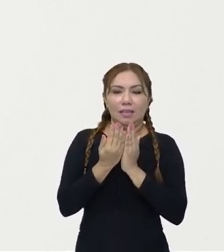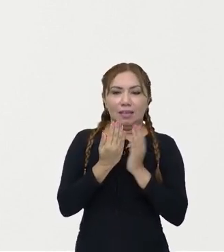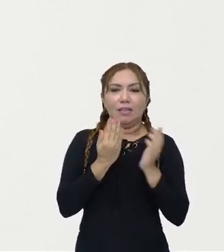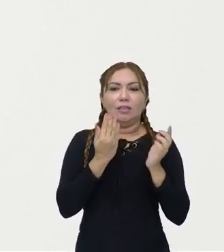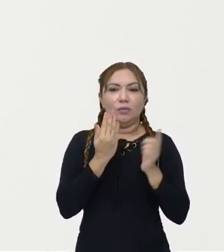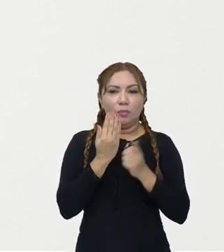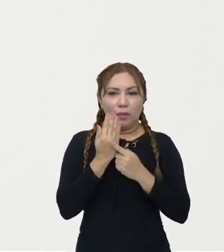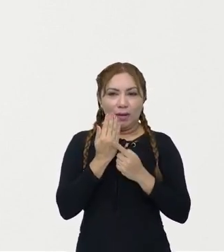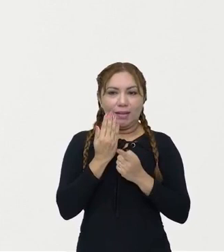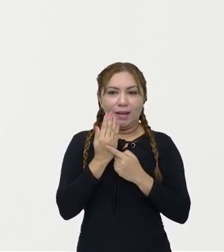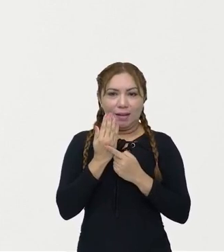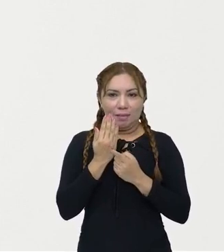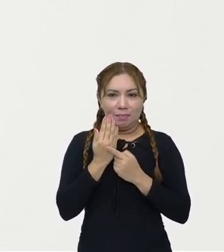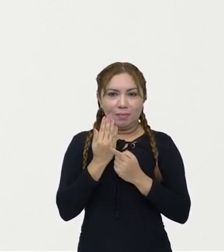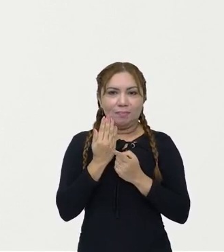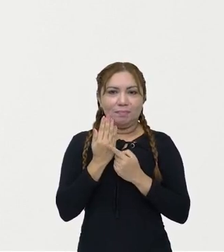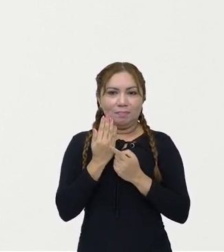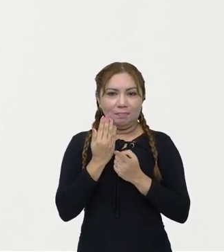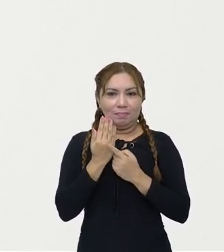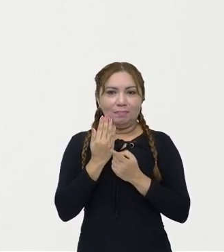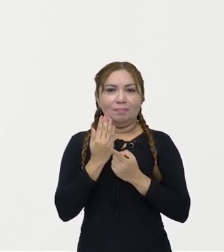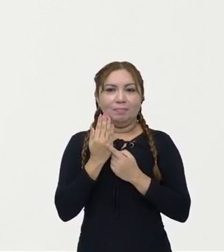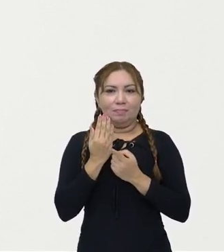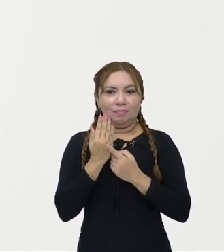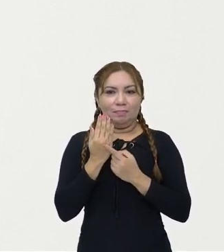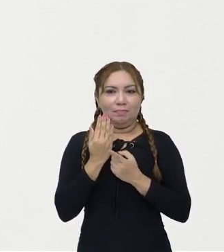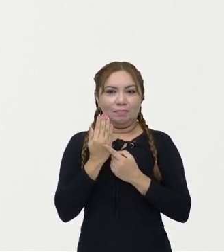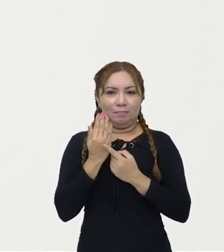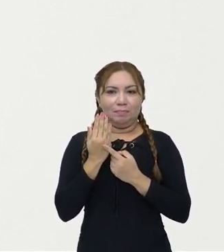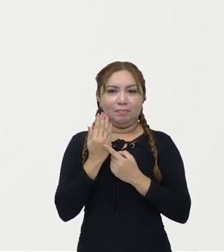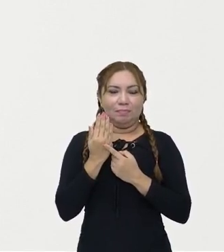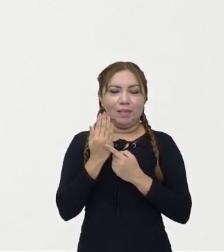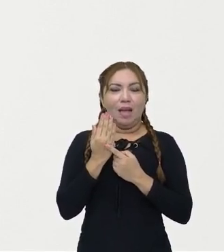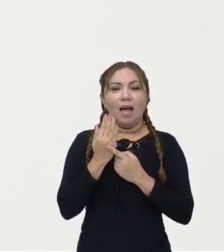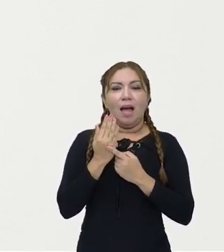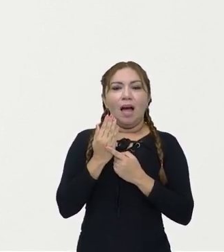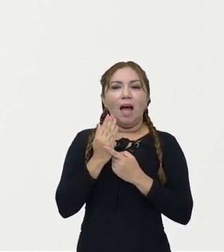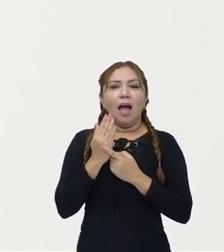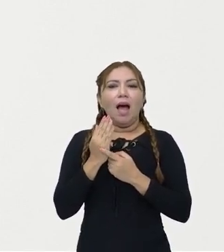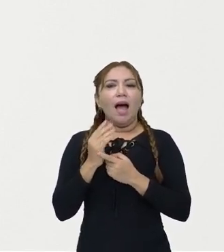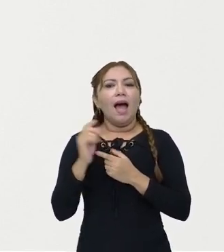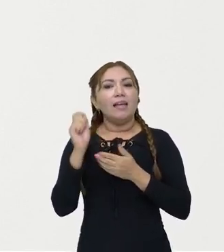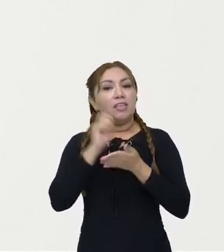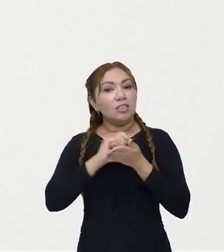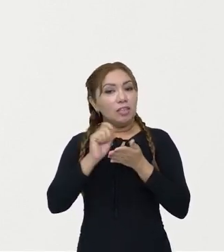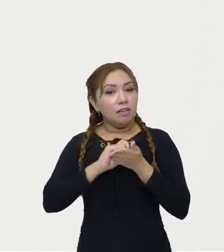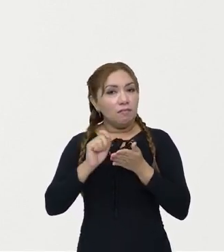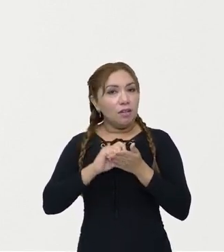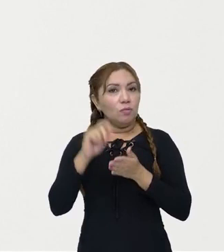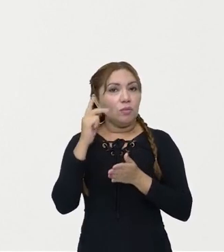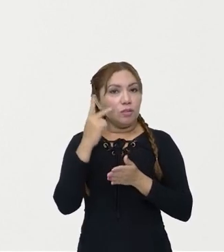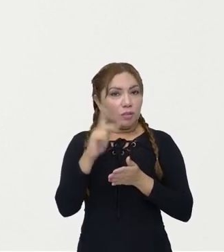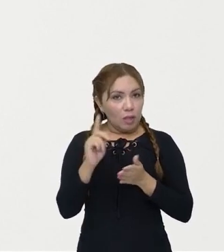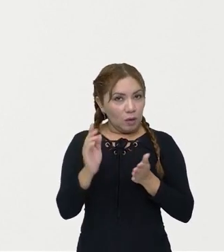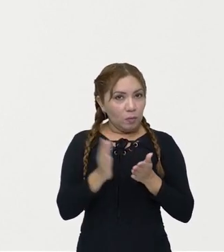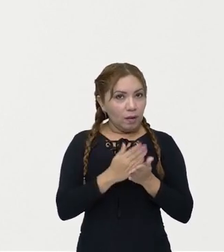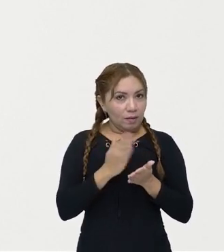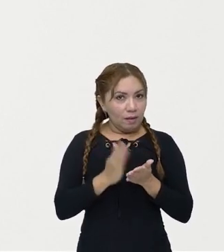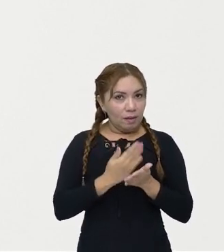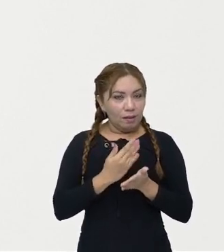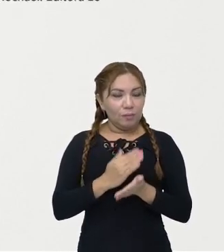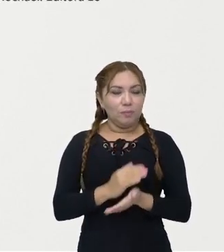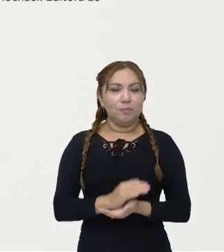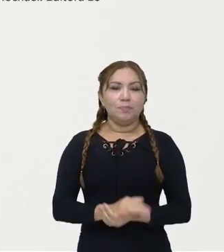daqui, certo? A capa do livro abaixo e escreva em seu caderno. Vamos